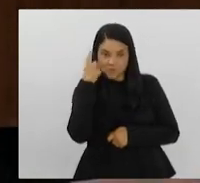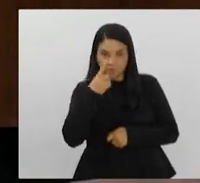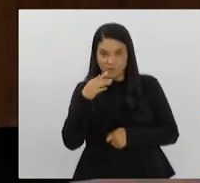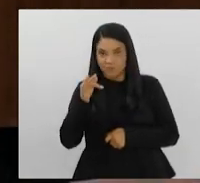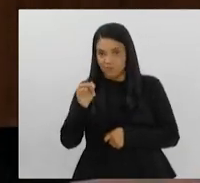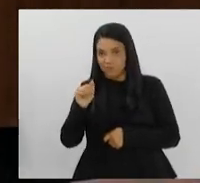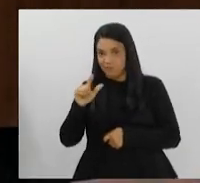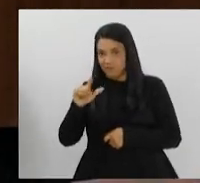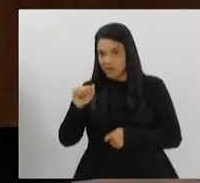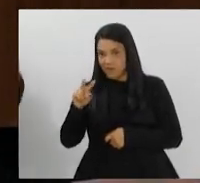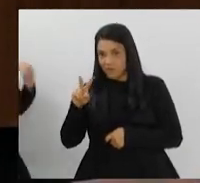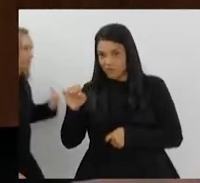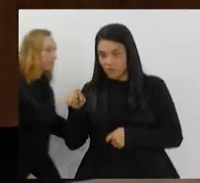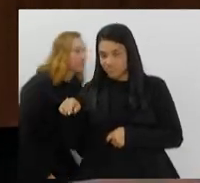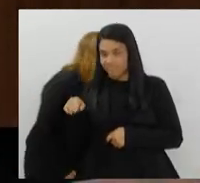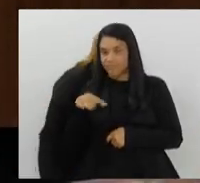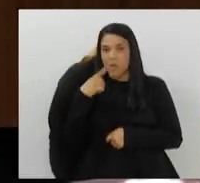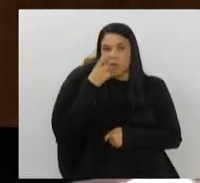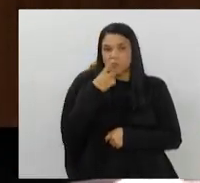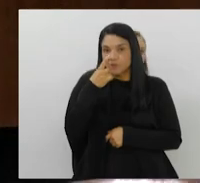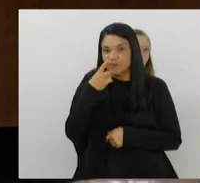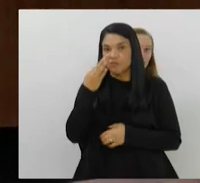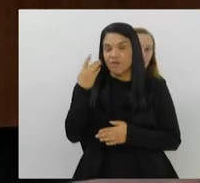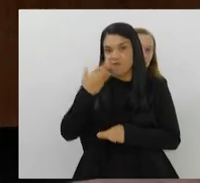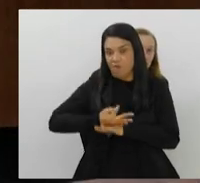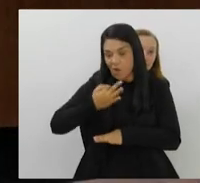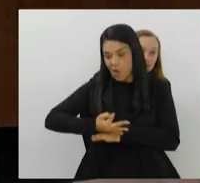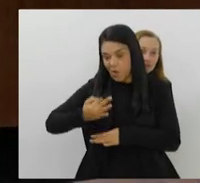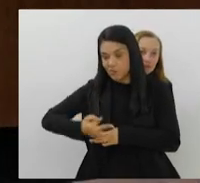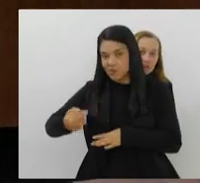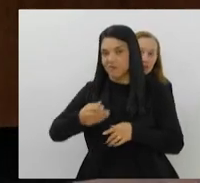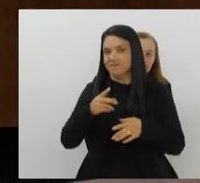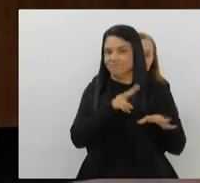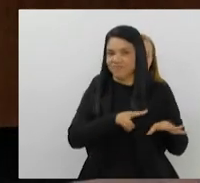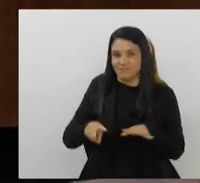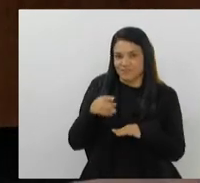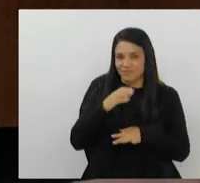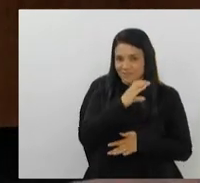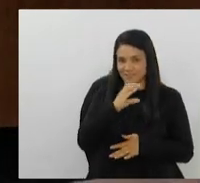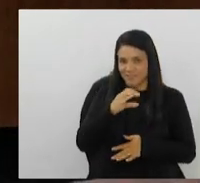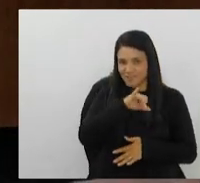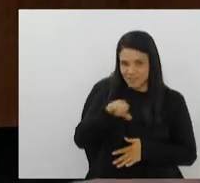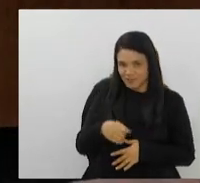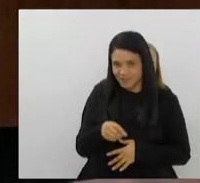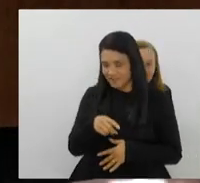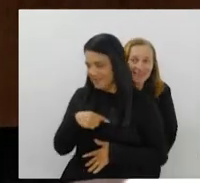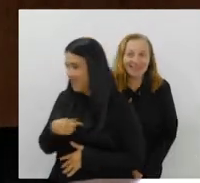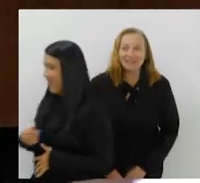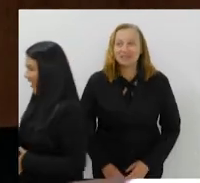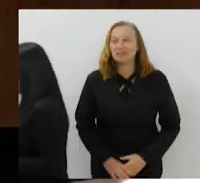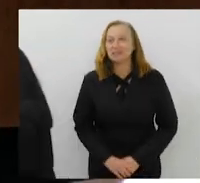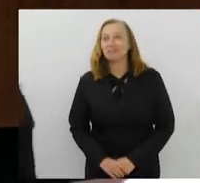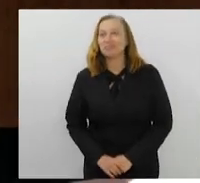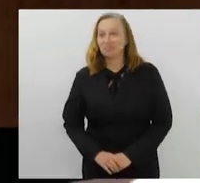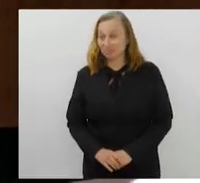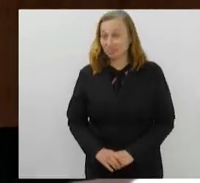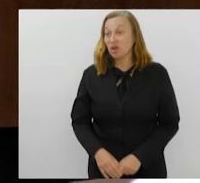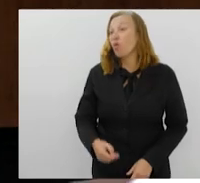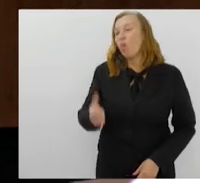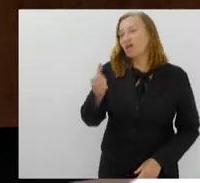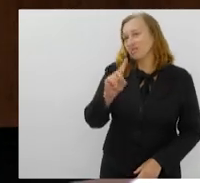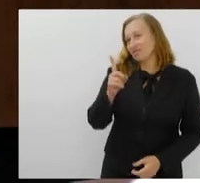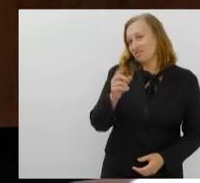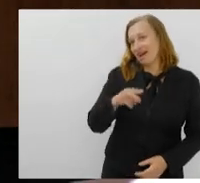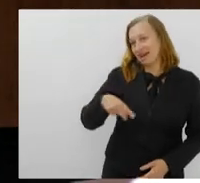é um deputado ausente. O senhor falta muito à CCJ. O senhor quase não vai na CCJ. Ao contrário de